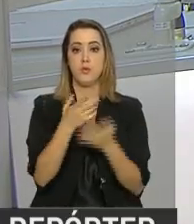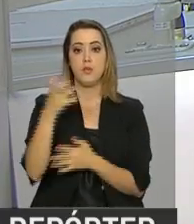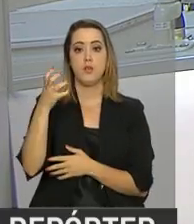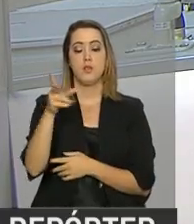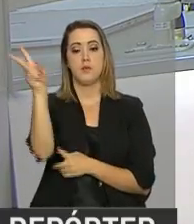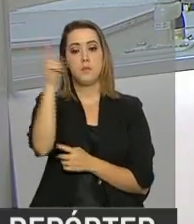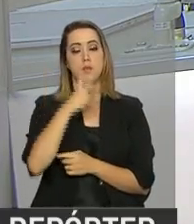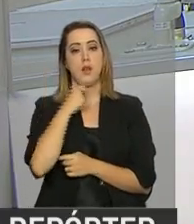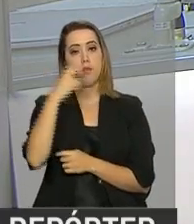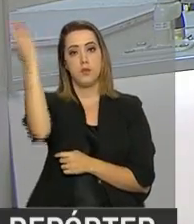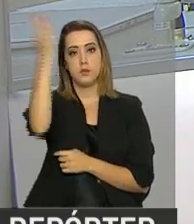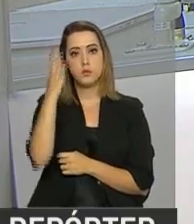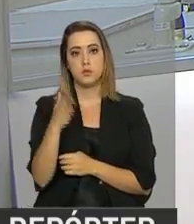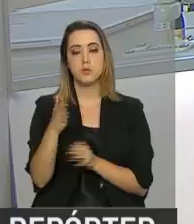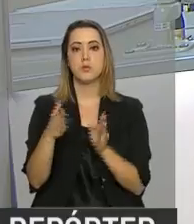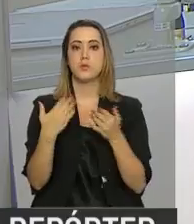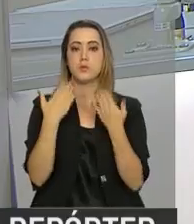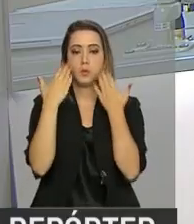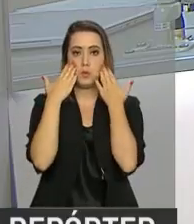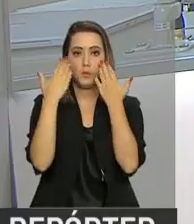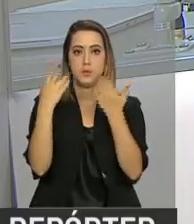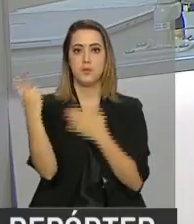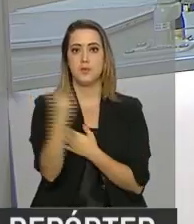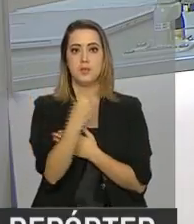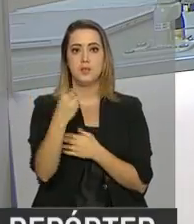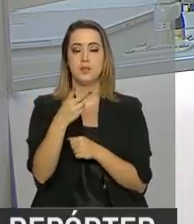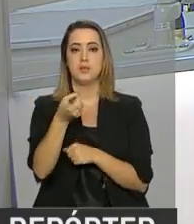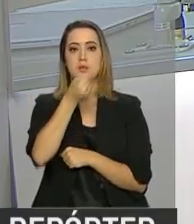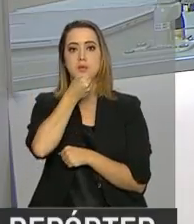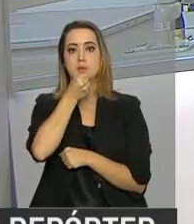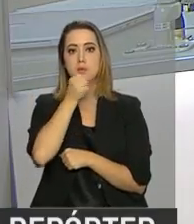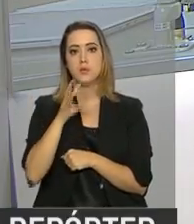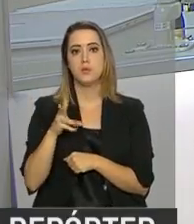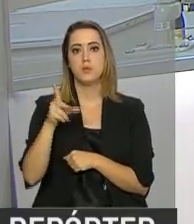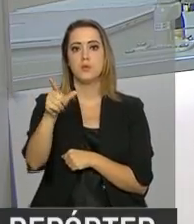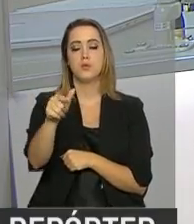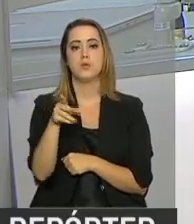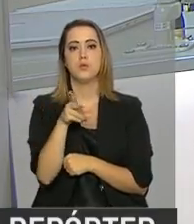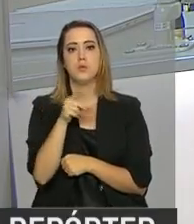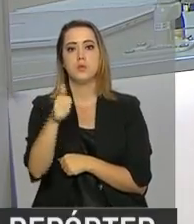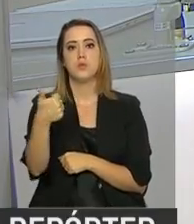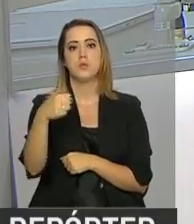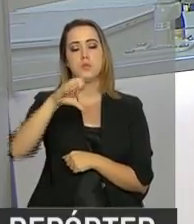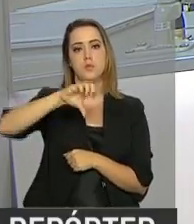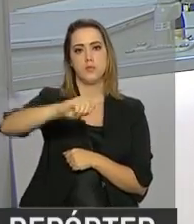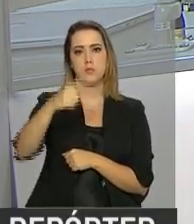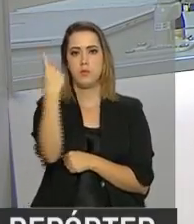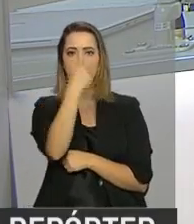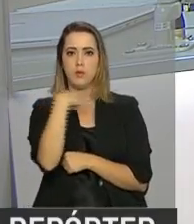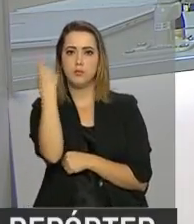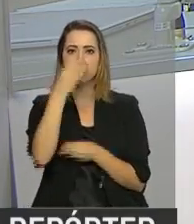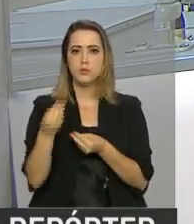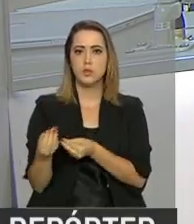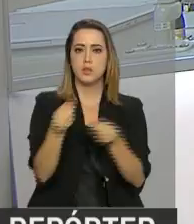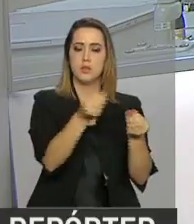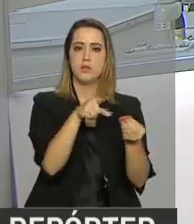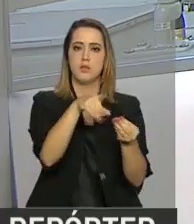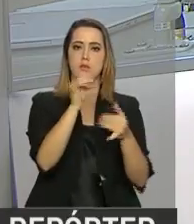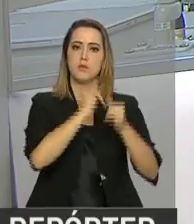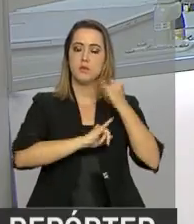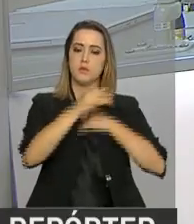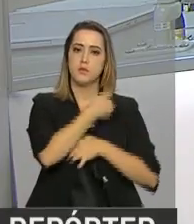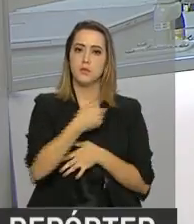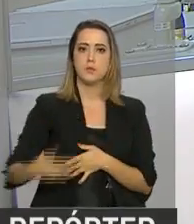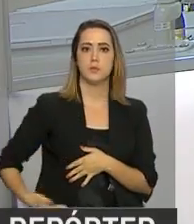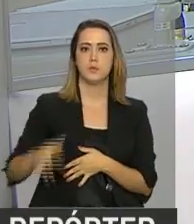Brasil é apresentada Então por esses dois jornalistas todos os dias às 19 hor eles levam até você as notícias do